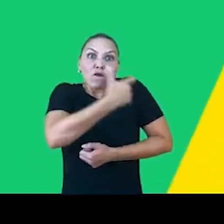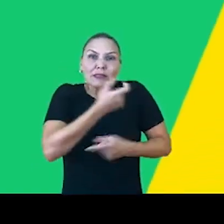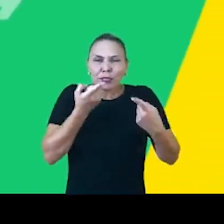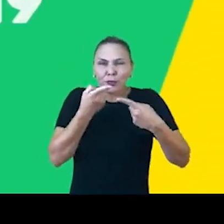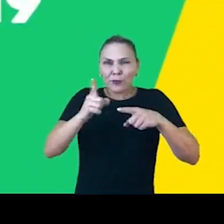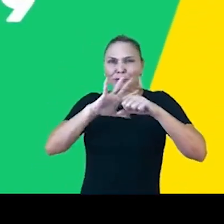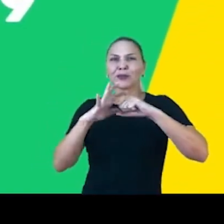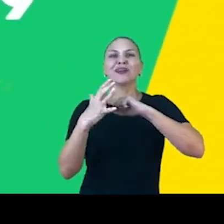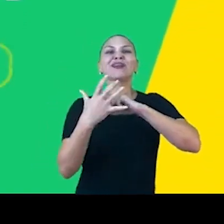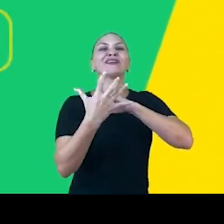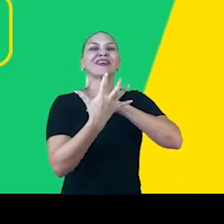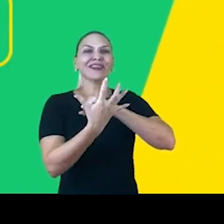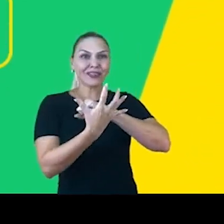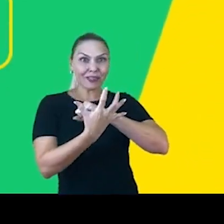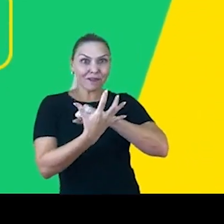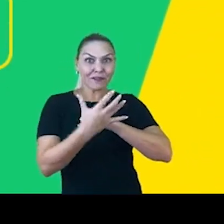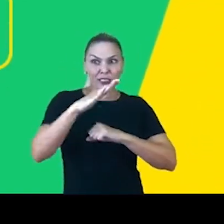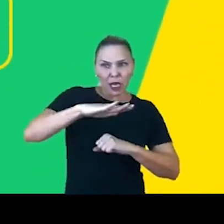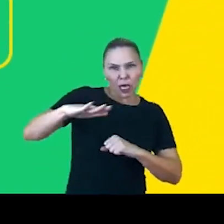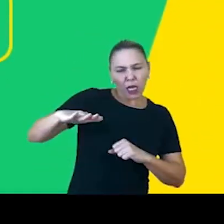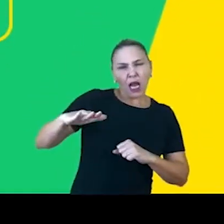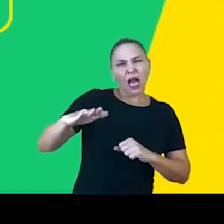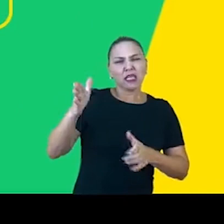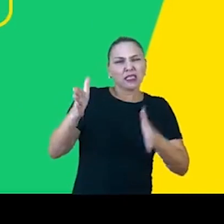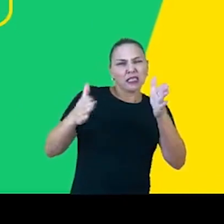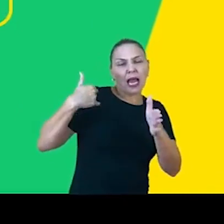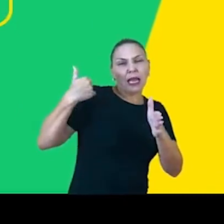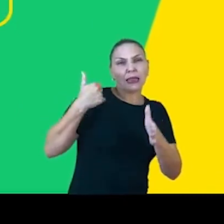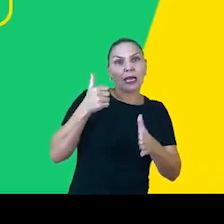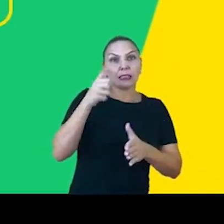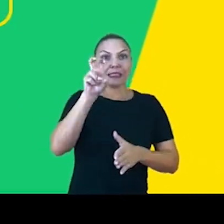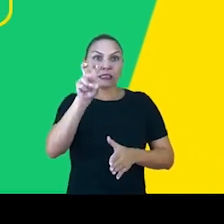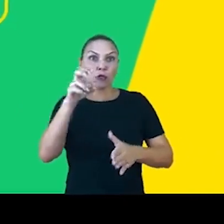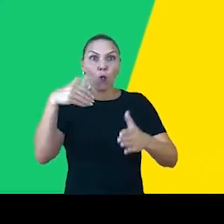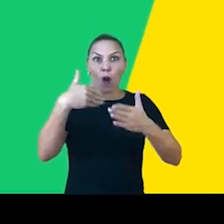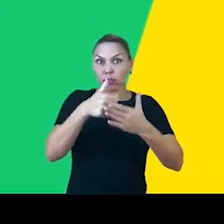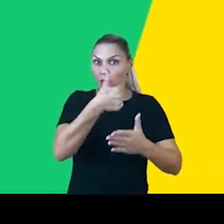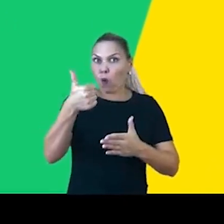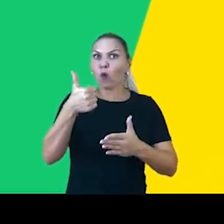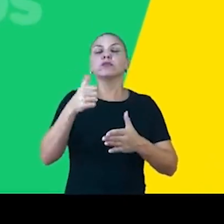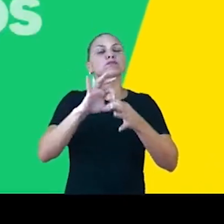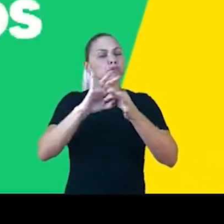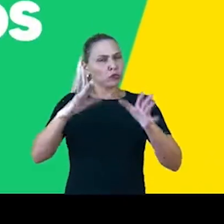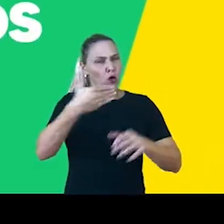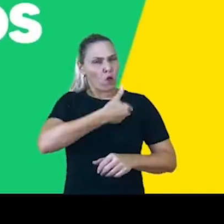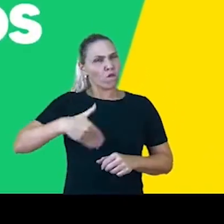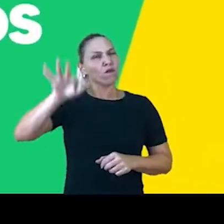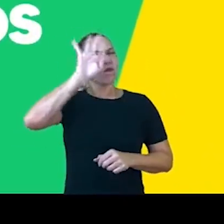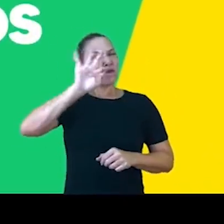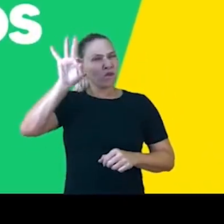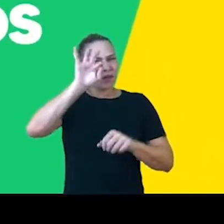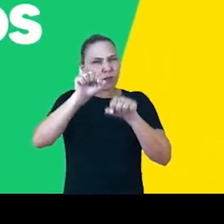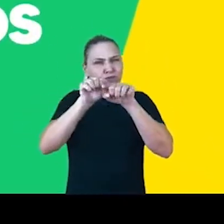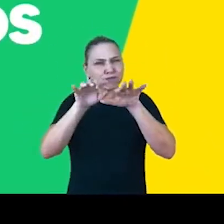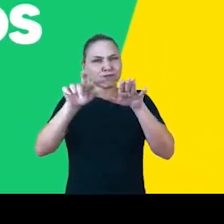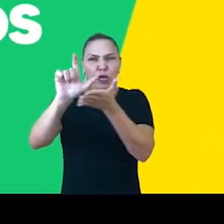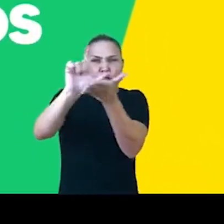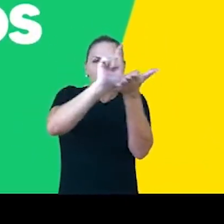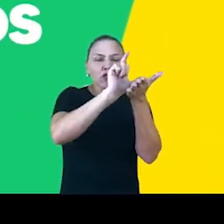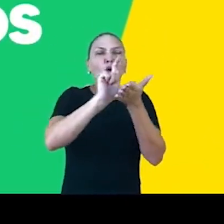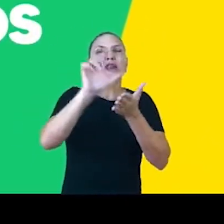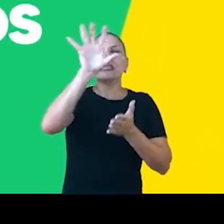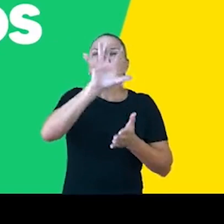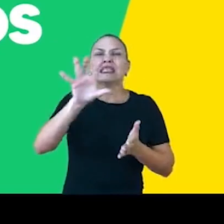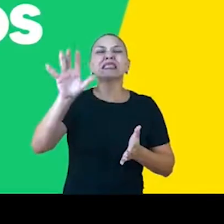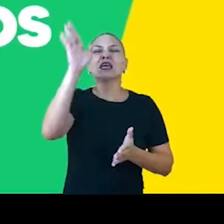O Ministério da Saúde começou a distribuir a segunda remessa de vacinas contra a Covid-19 voltadas para crianças. O lote,